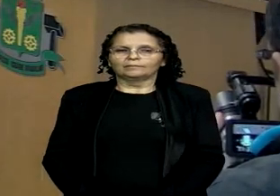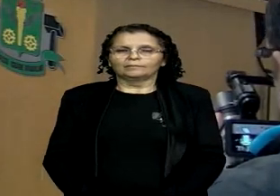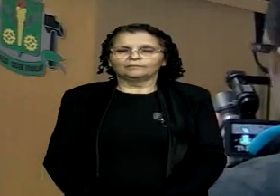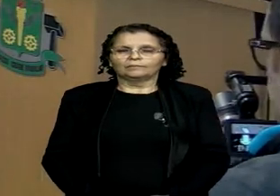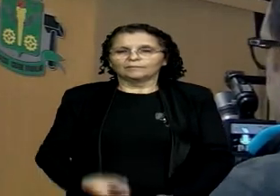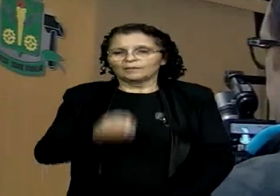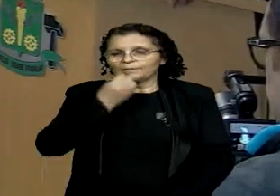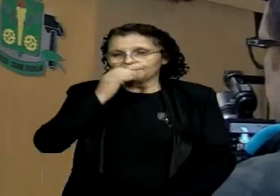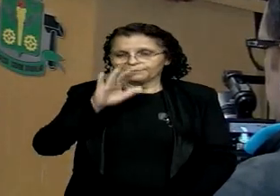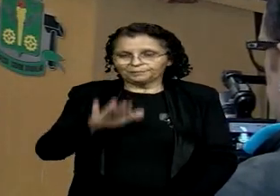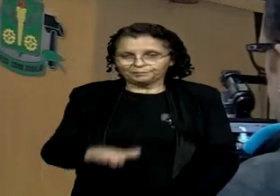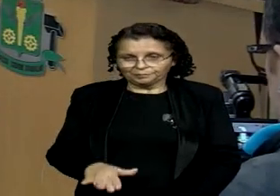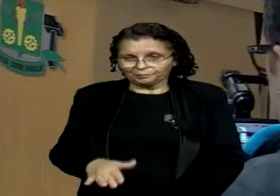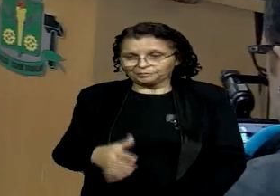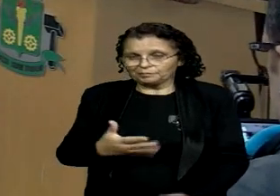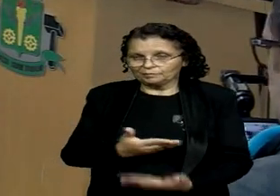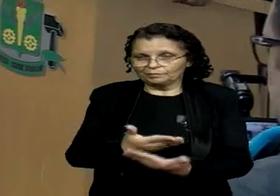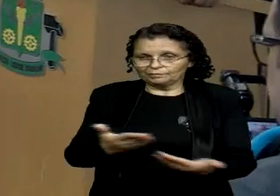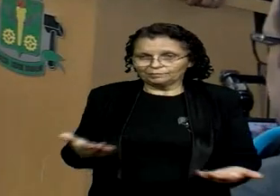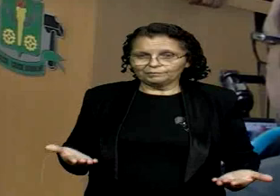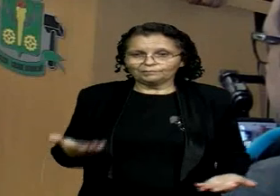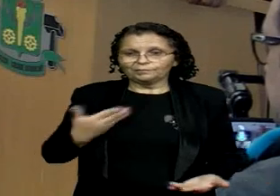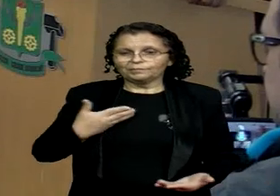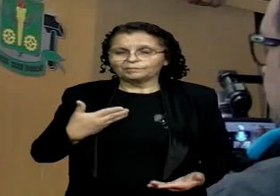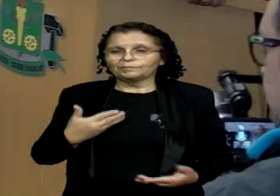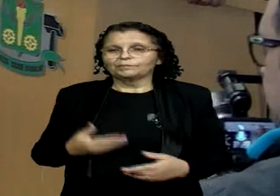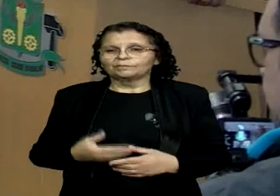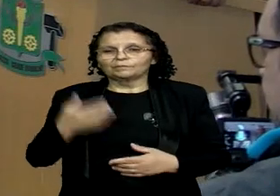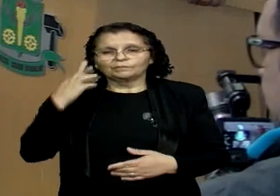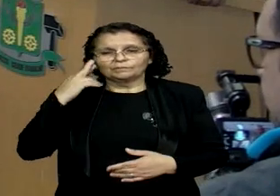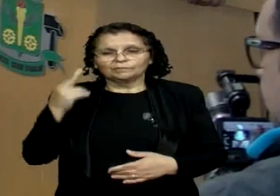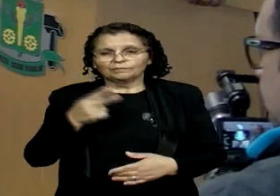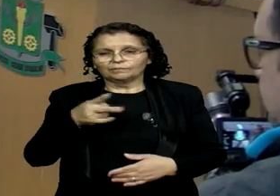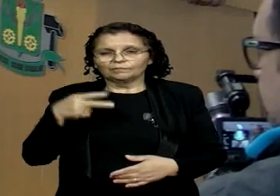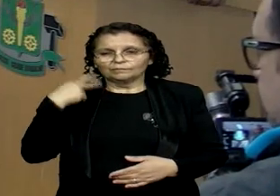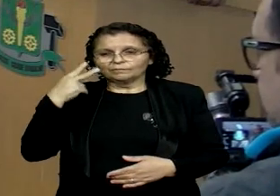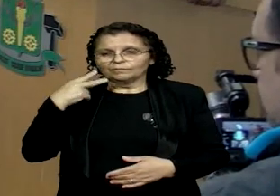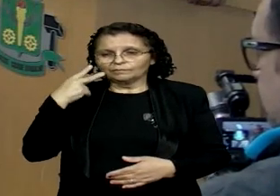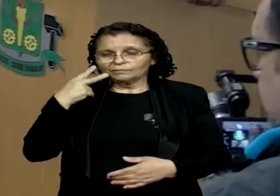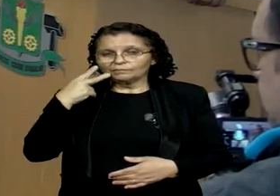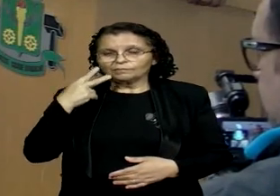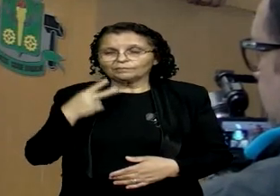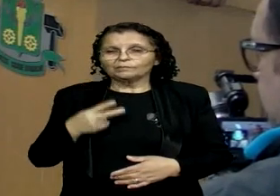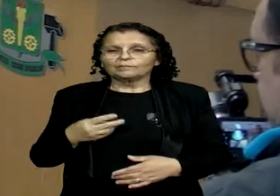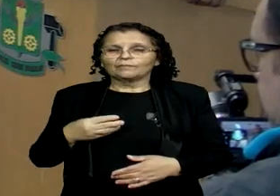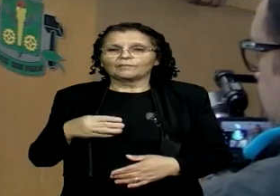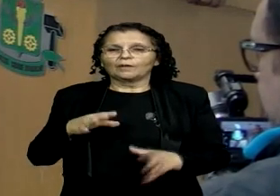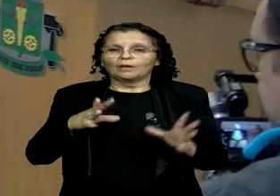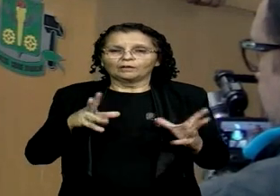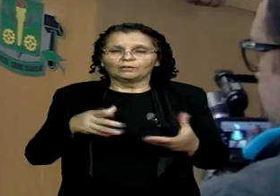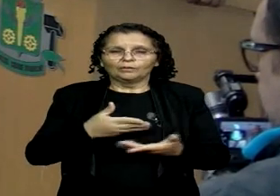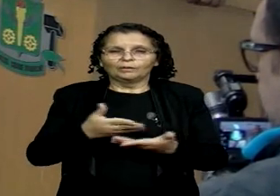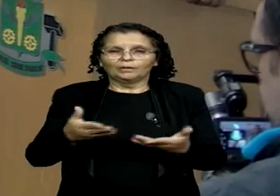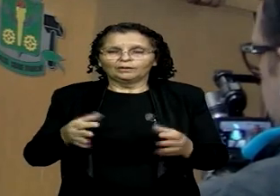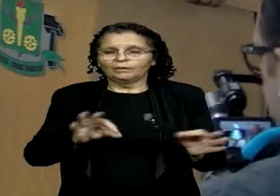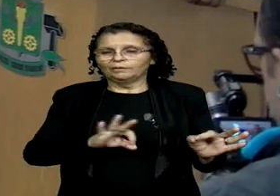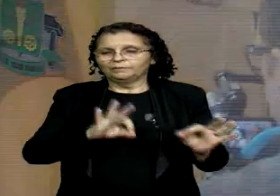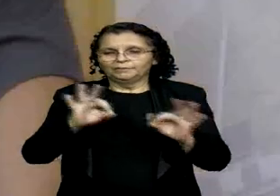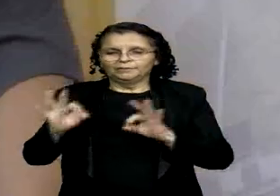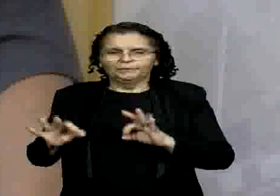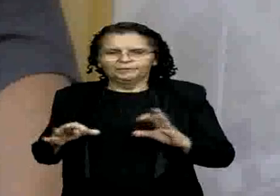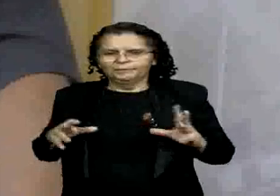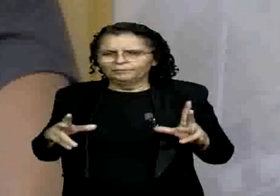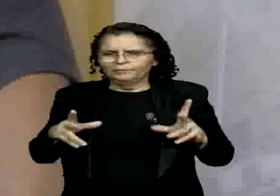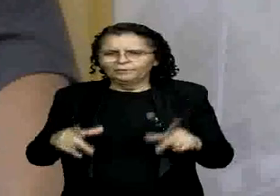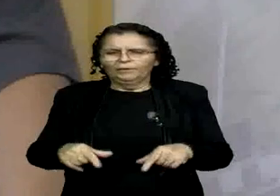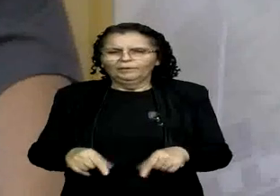Boa tarde, senhor presidente. Boa tarde, membros da mesa, senhoras e senhores vereadores, ao público presente, aos internautas, todos os